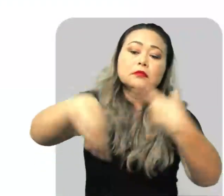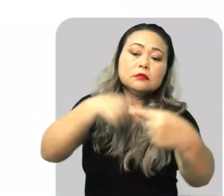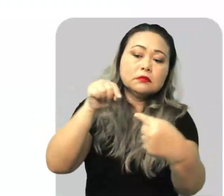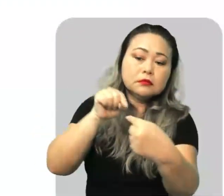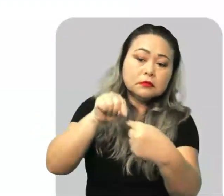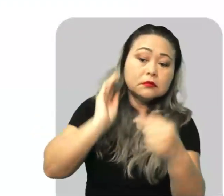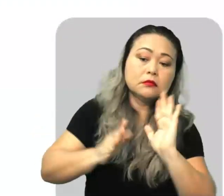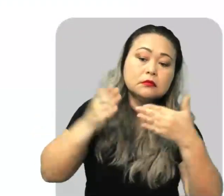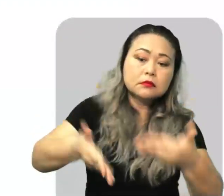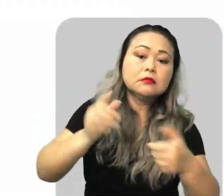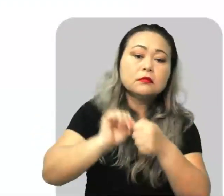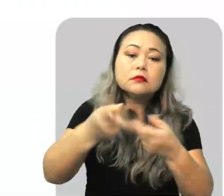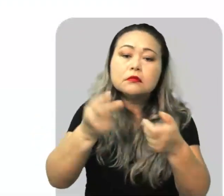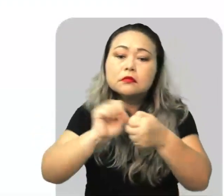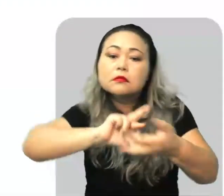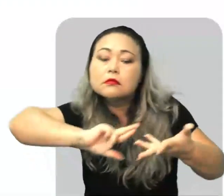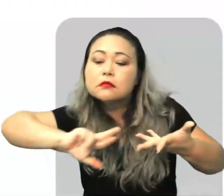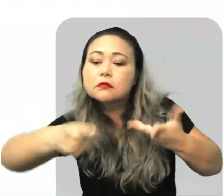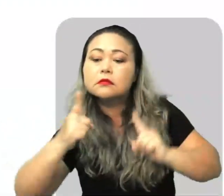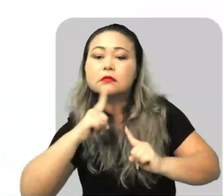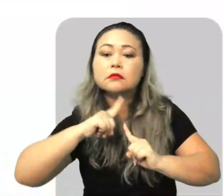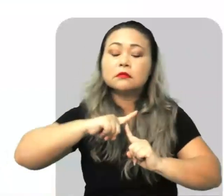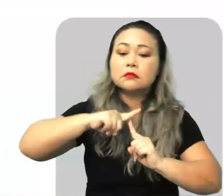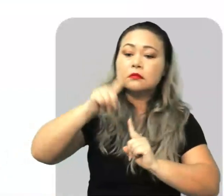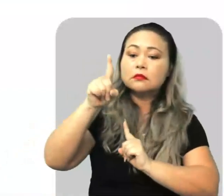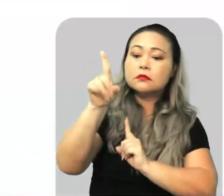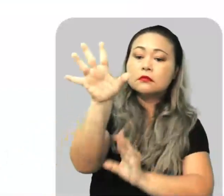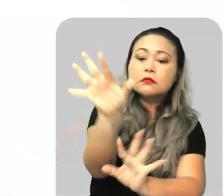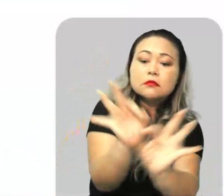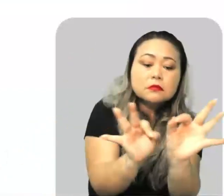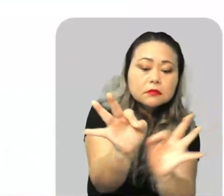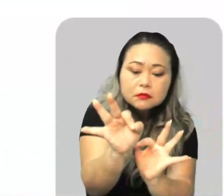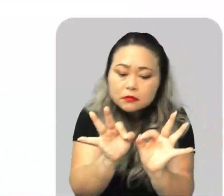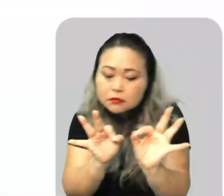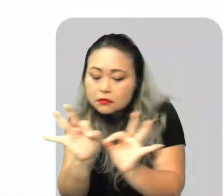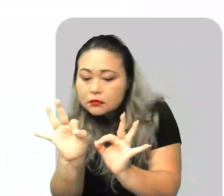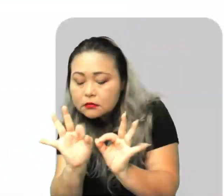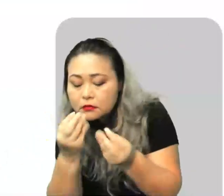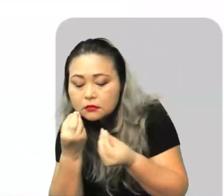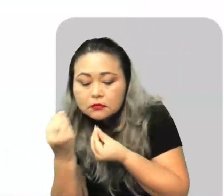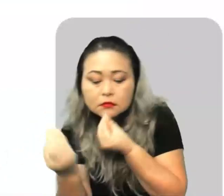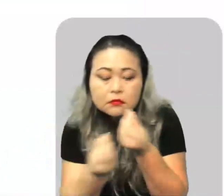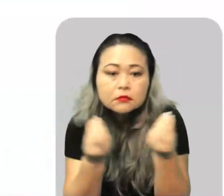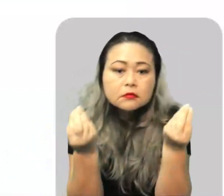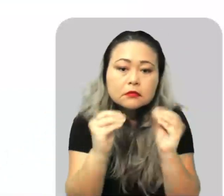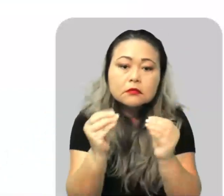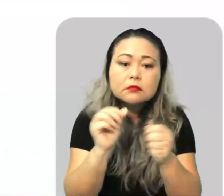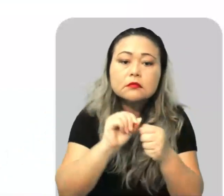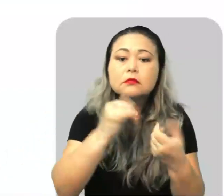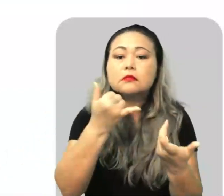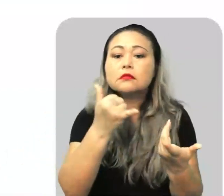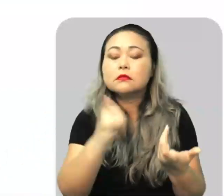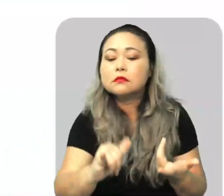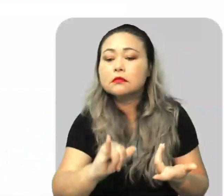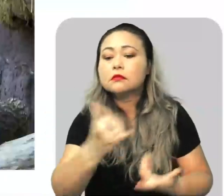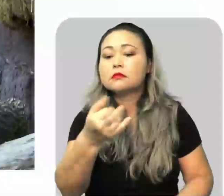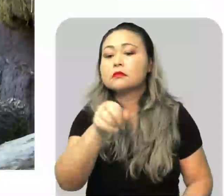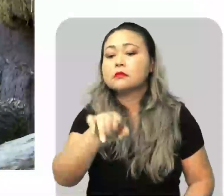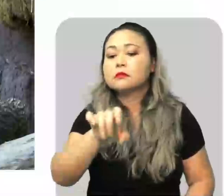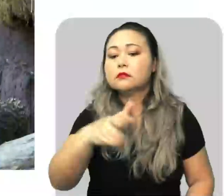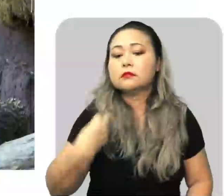Habilidades para essa aula: reconhecer os diferentes tipos de organização e forma de obtenção de energia dos seres